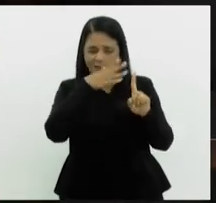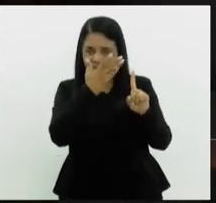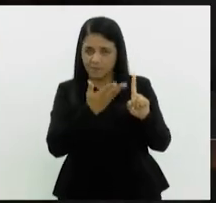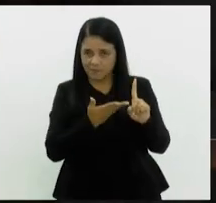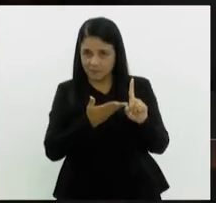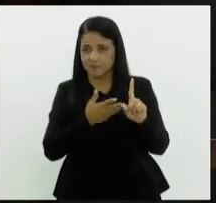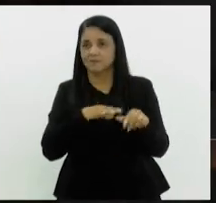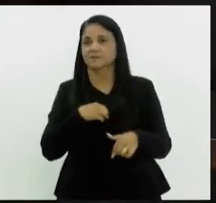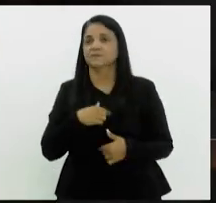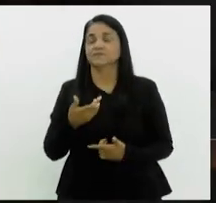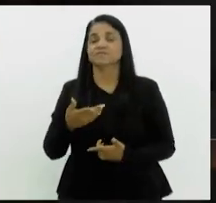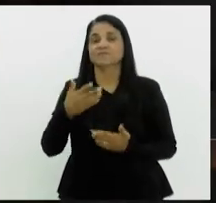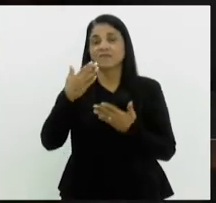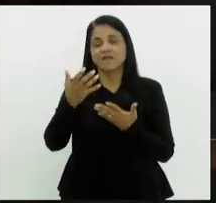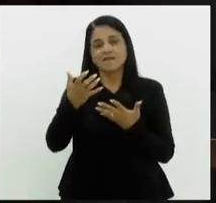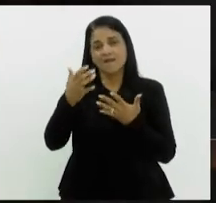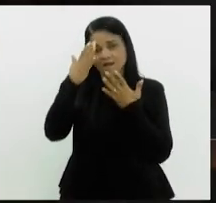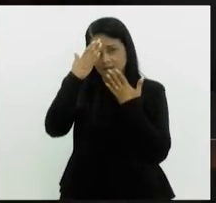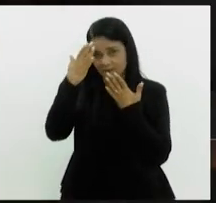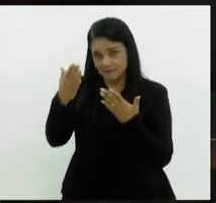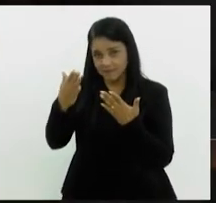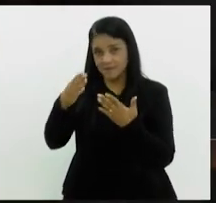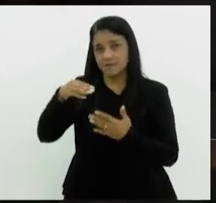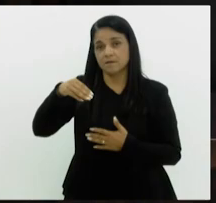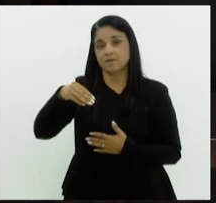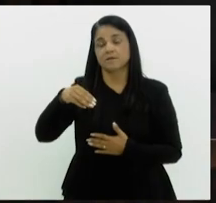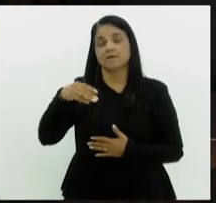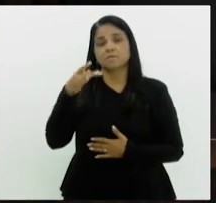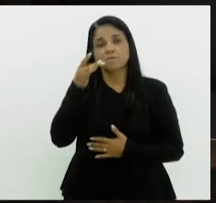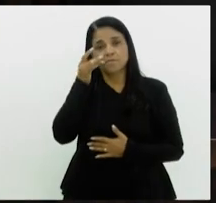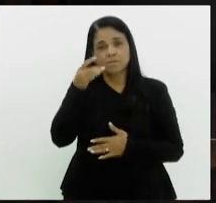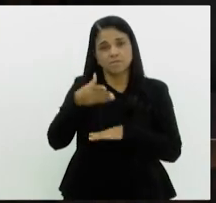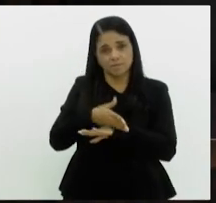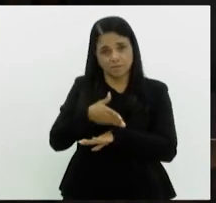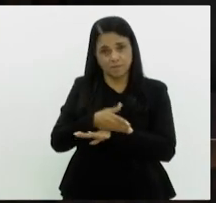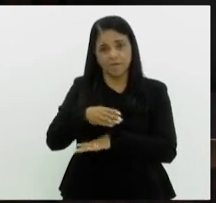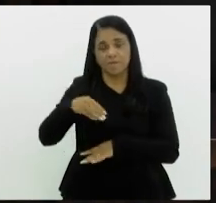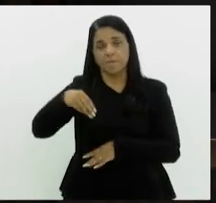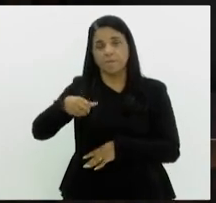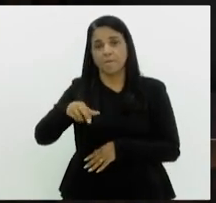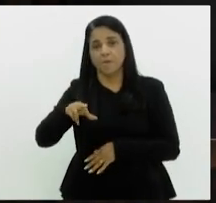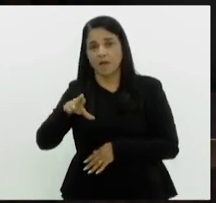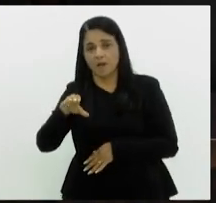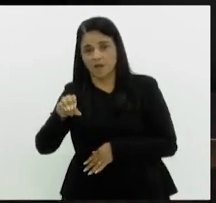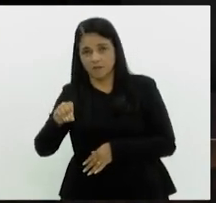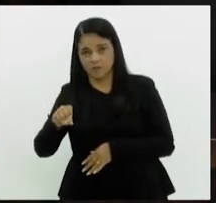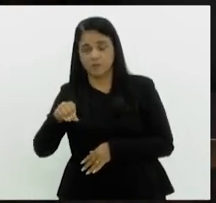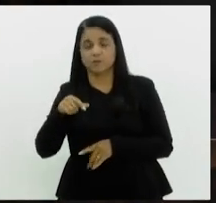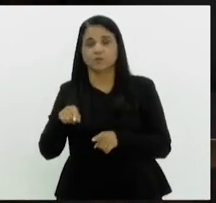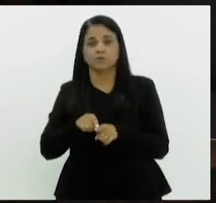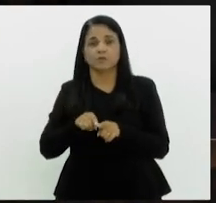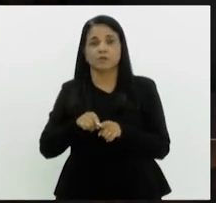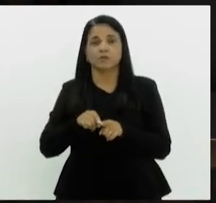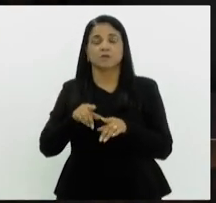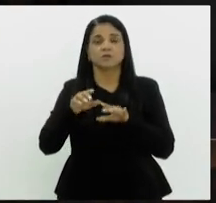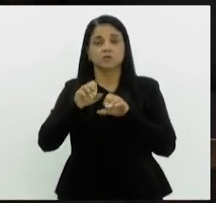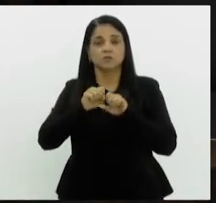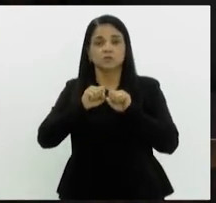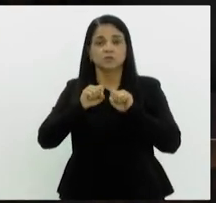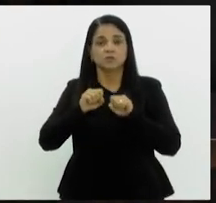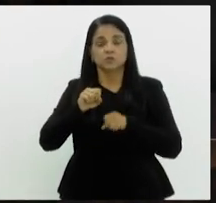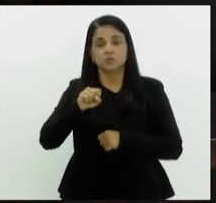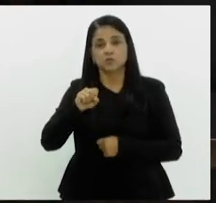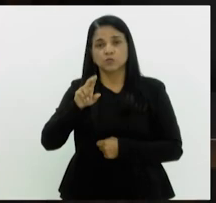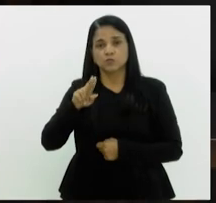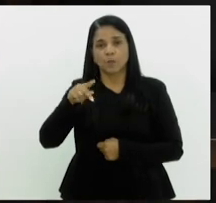E quero agradecer aqui a presença do Márcio Nascimento, coordenador do SUPLIR, que é a Superintendência de Estado de Promoção